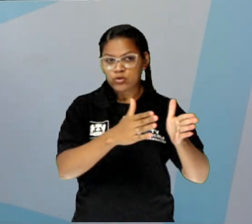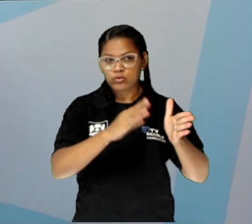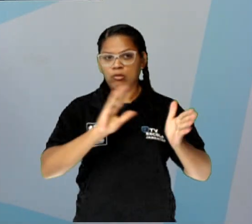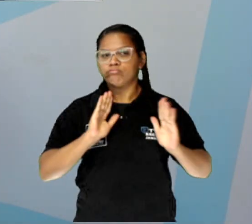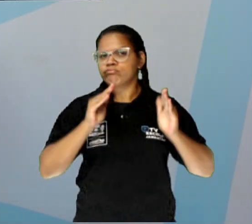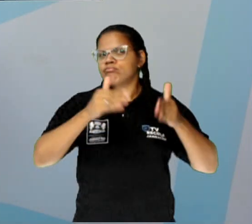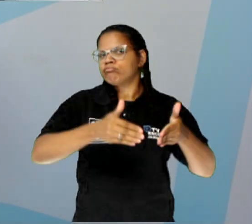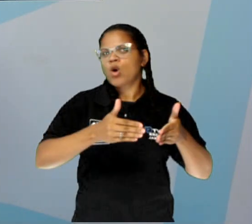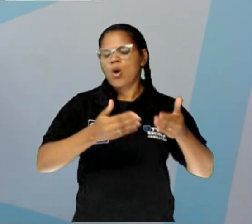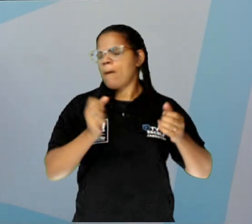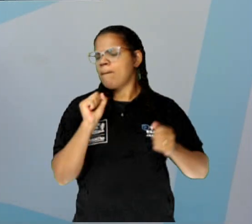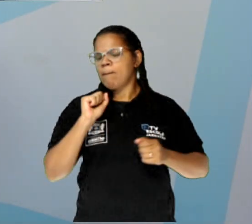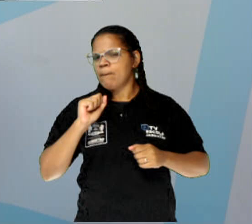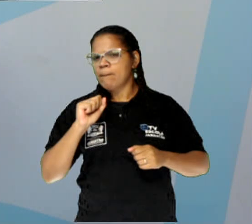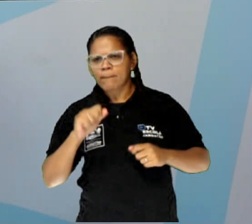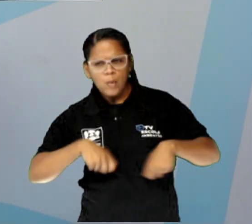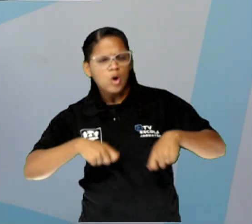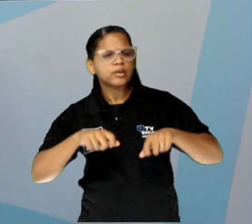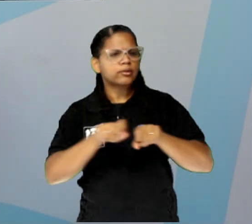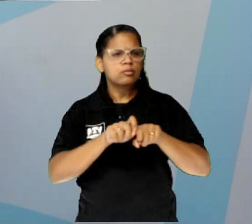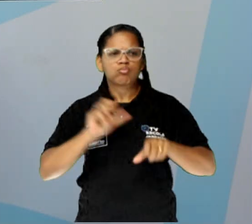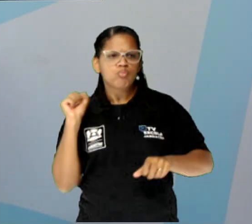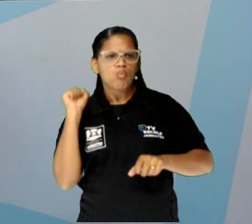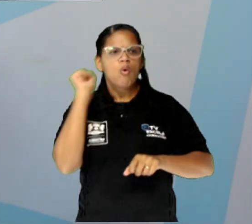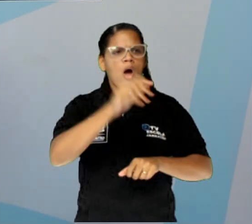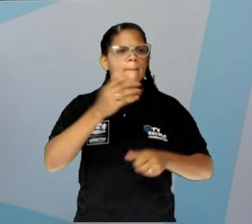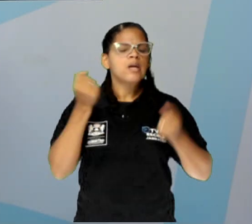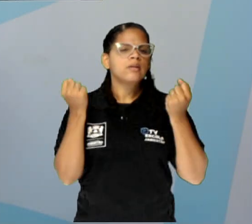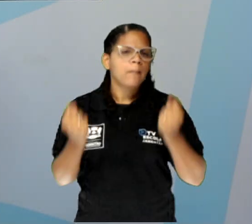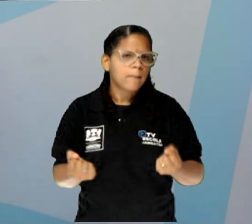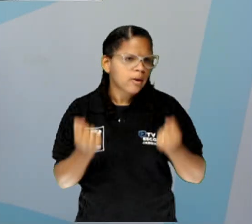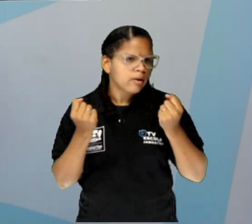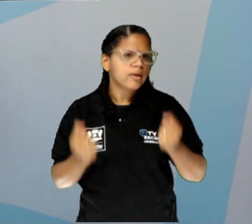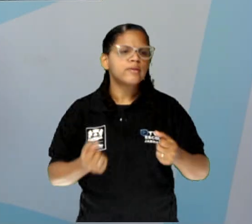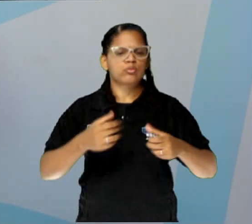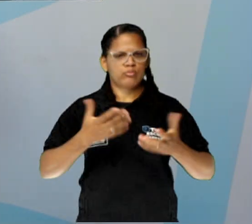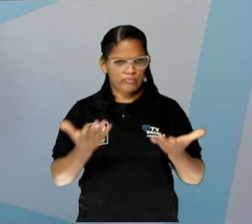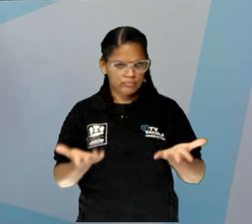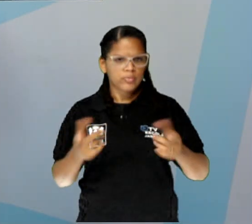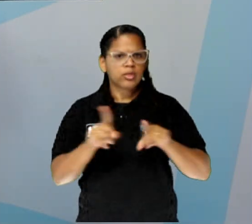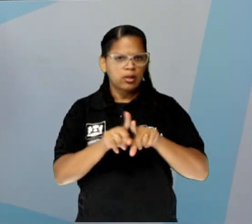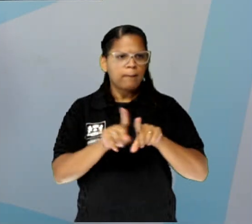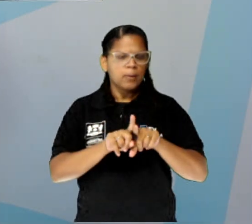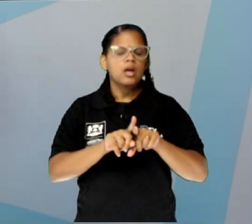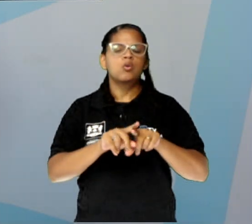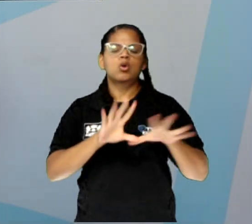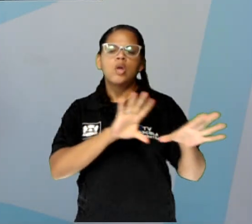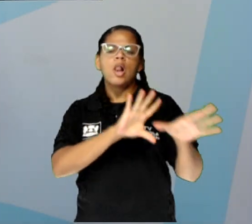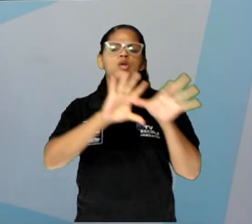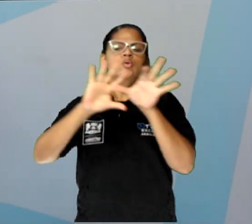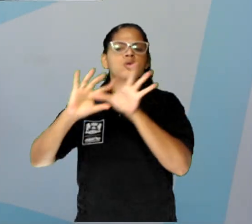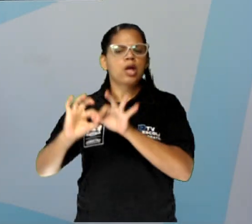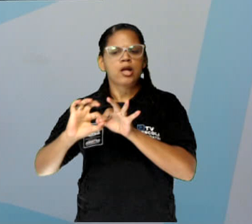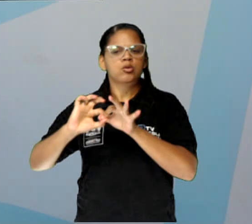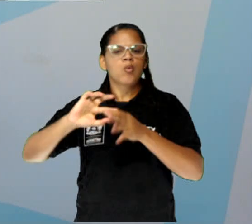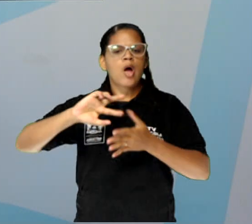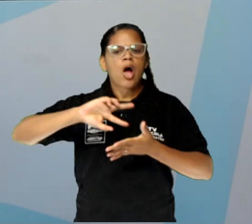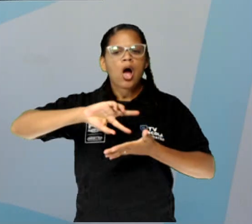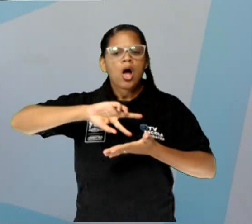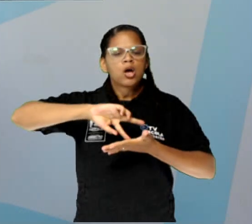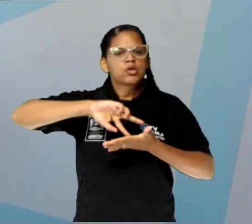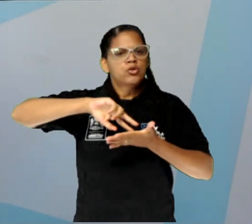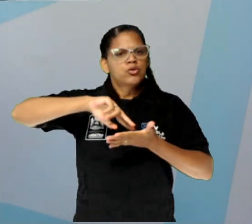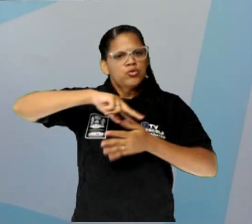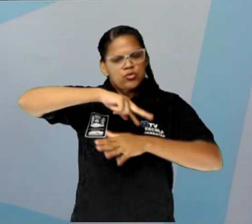ser um arremesso de peso, lançamento. E aí, será que isso agregado à ginástica olímpica, lembra que eu disse a vocês que essa ginástica ela pode ser chamada